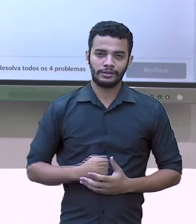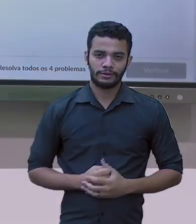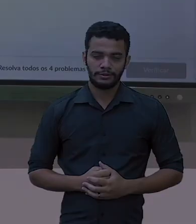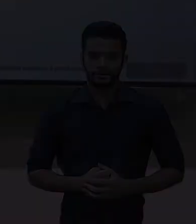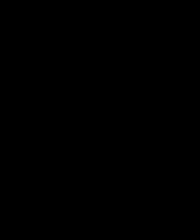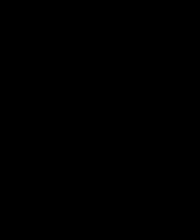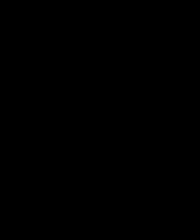Tchau. Tchau.